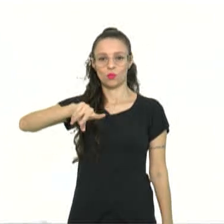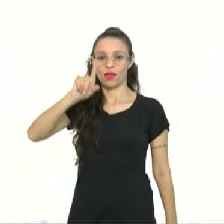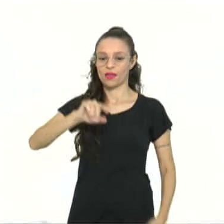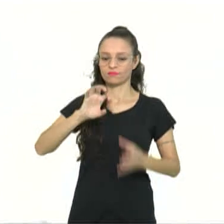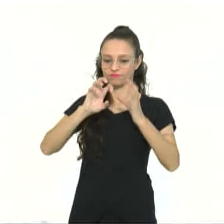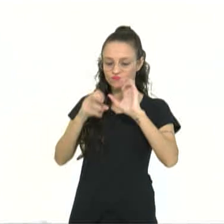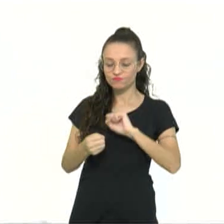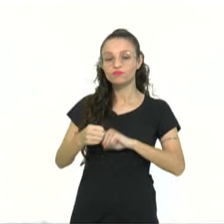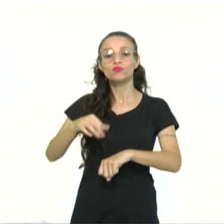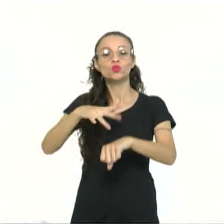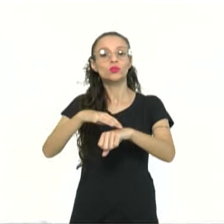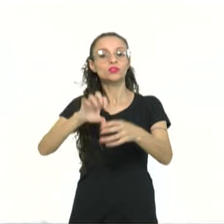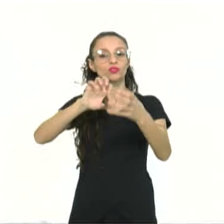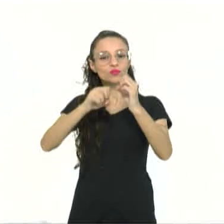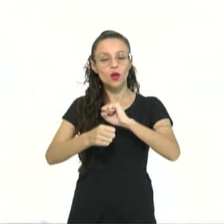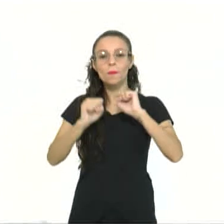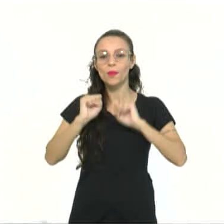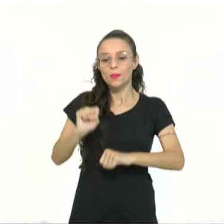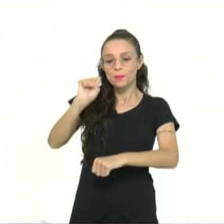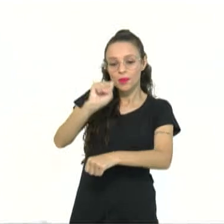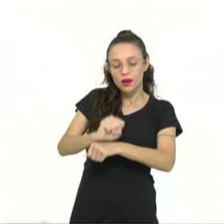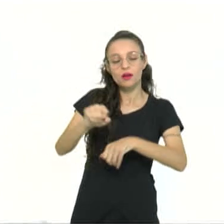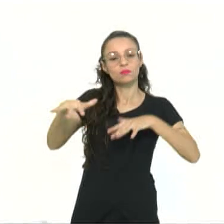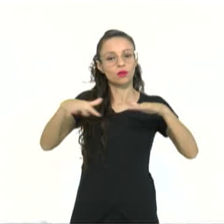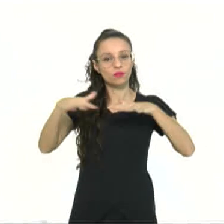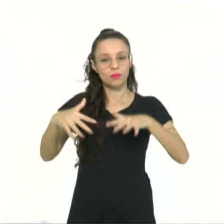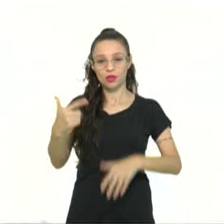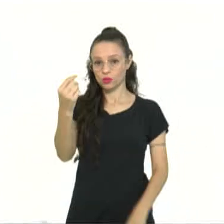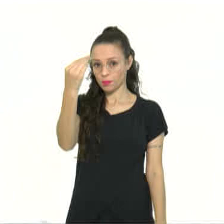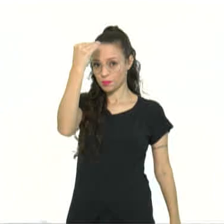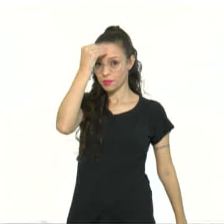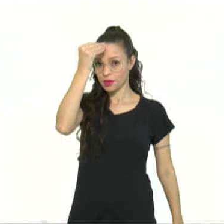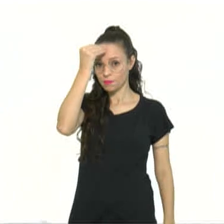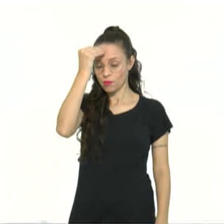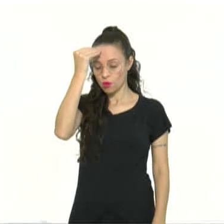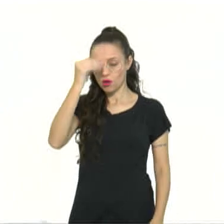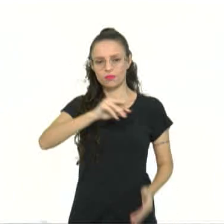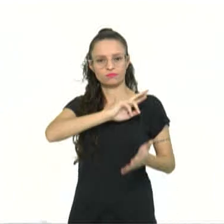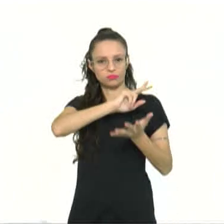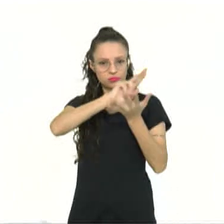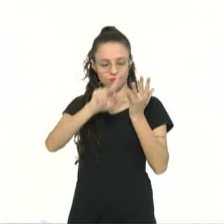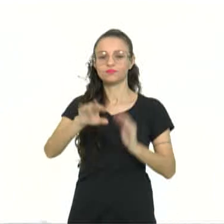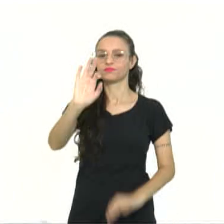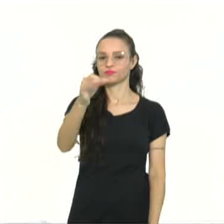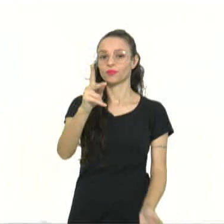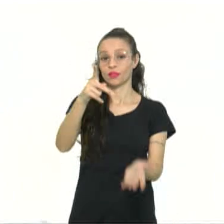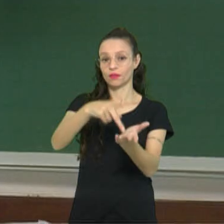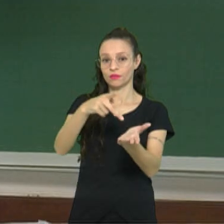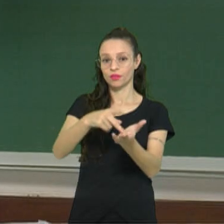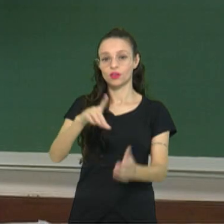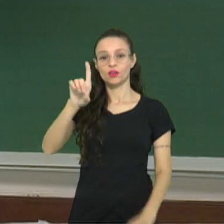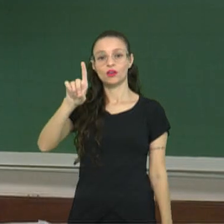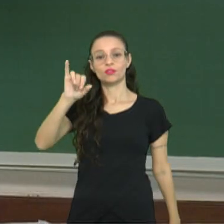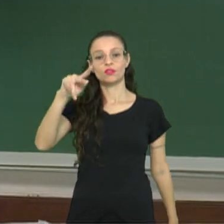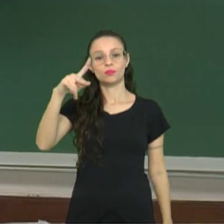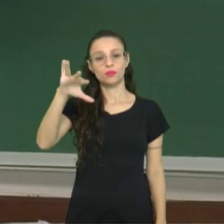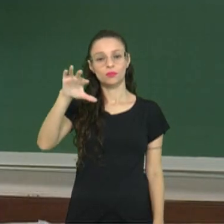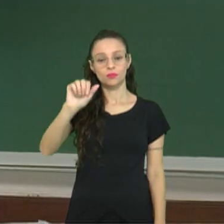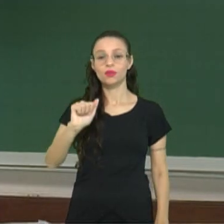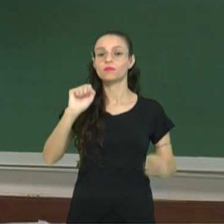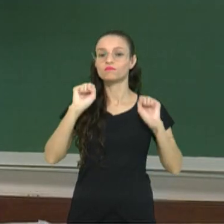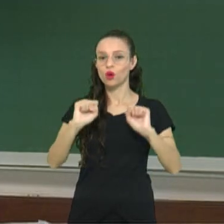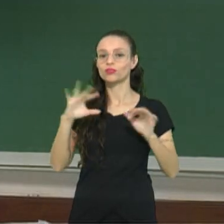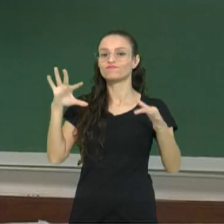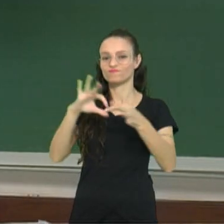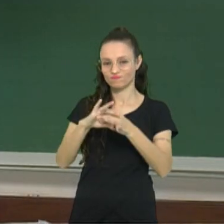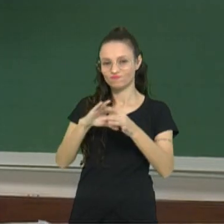degenerativas podem comprometer movimentos, memória, raciocínio, etc. Verdadeiro. E a diplopia pode ser um efeito da esclerose